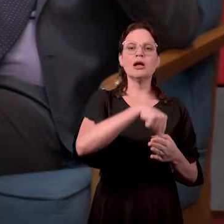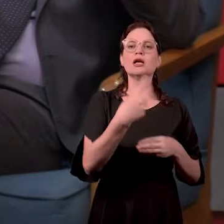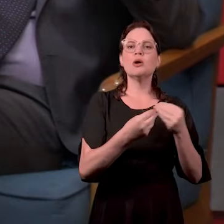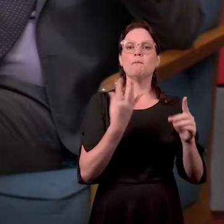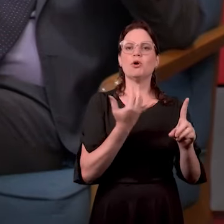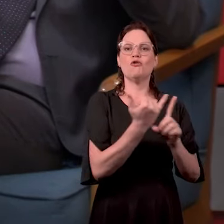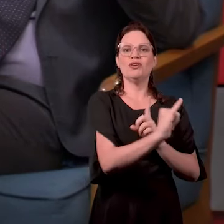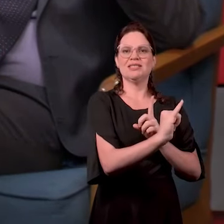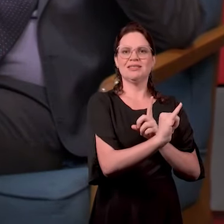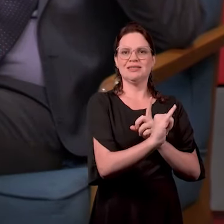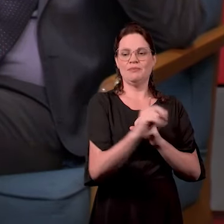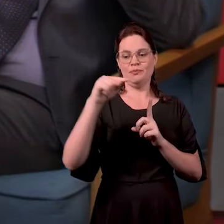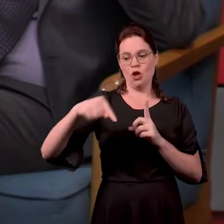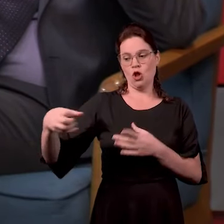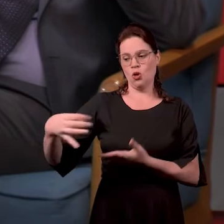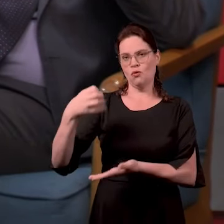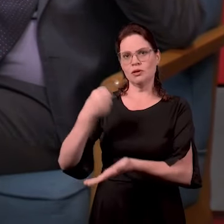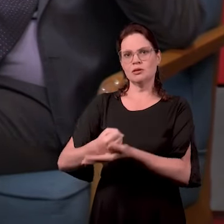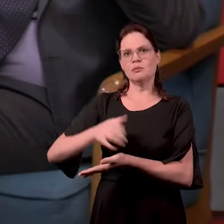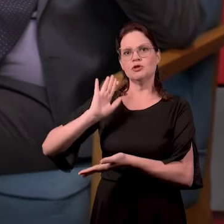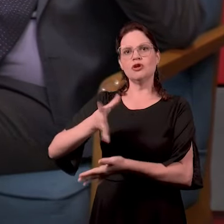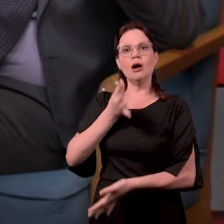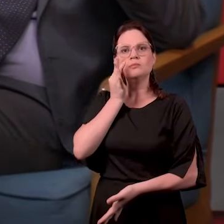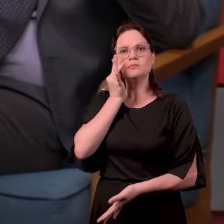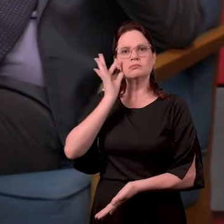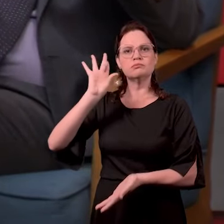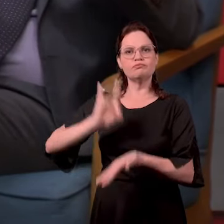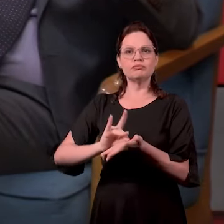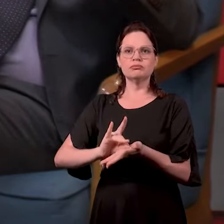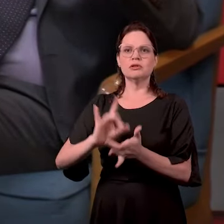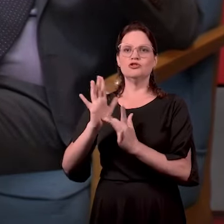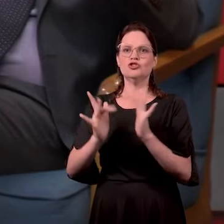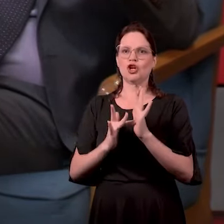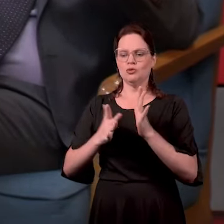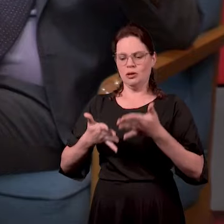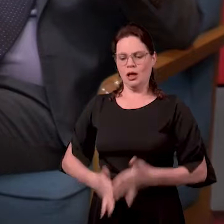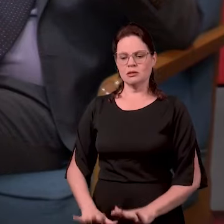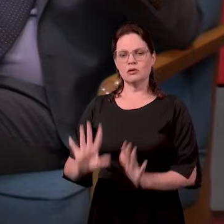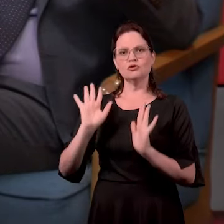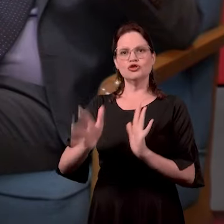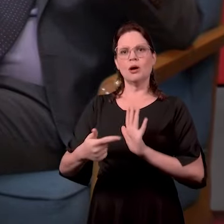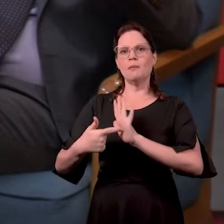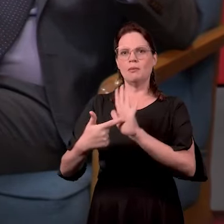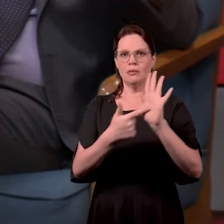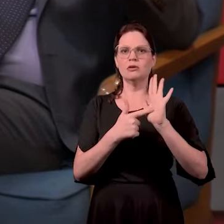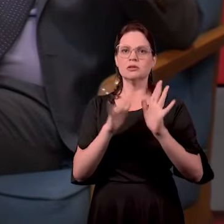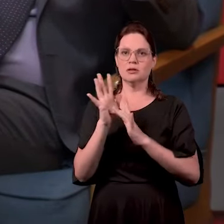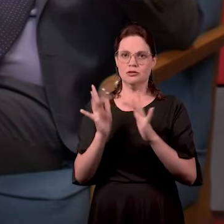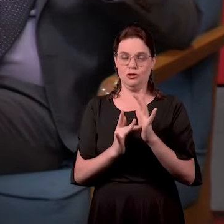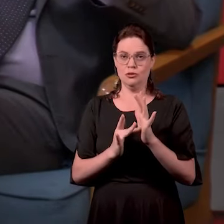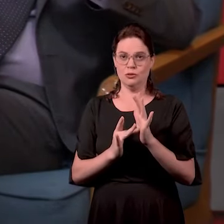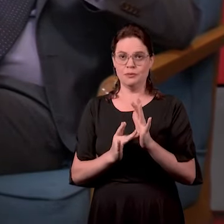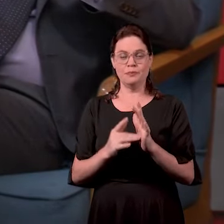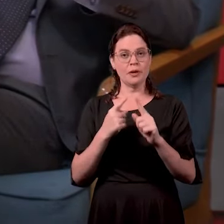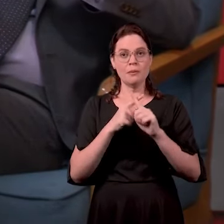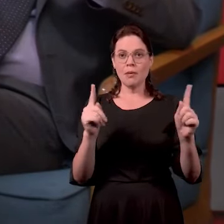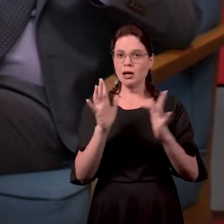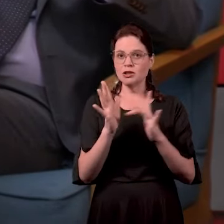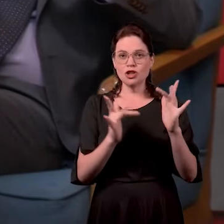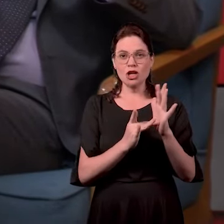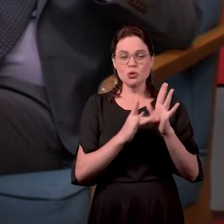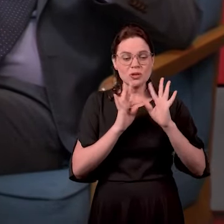Testamento. No Novo Testamento ele está na forma revelada. Então o que se vê é que Jesus está em